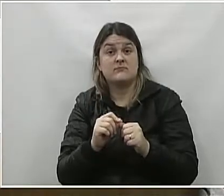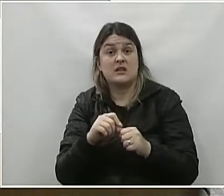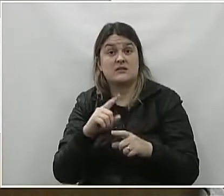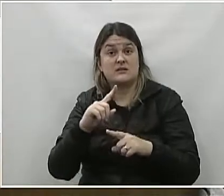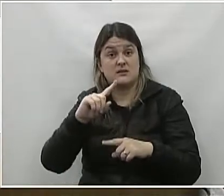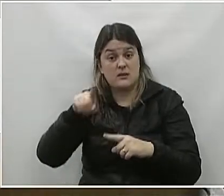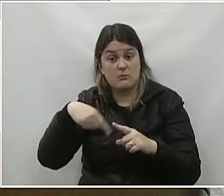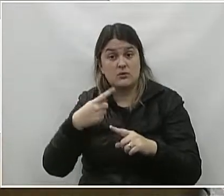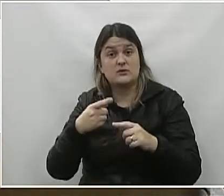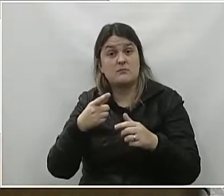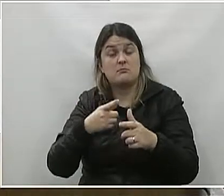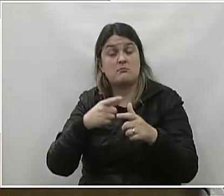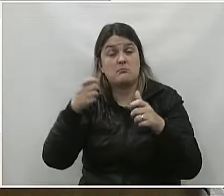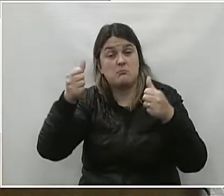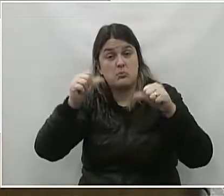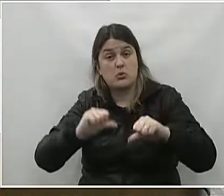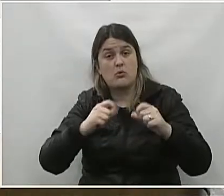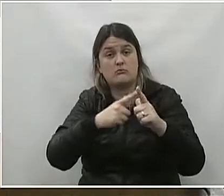bola gigantesca.